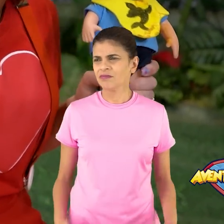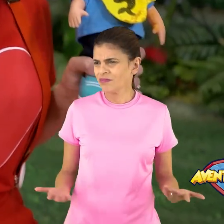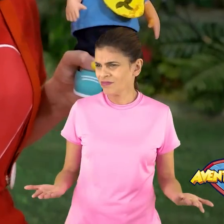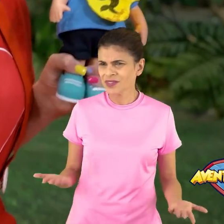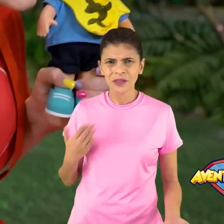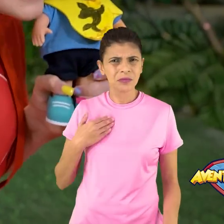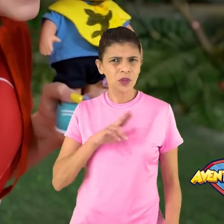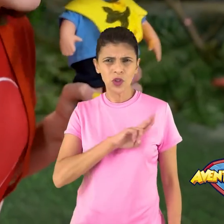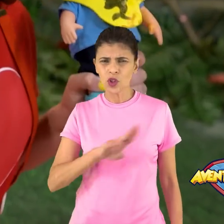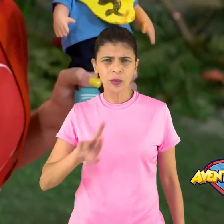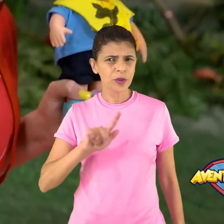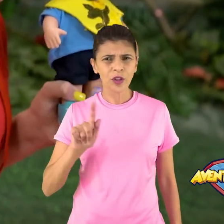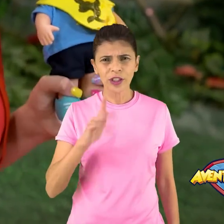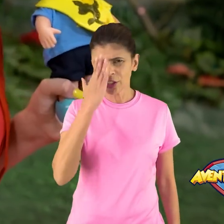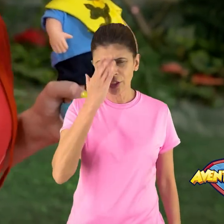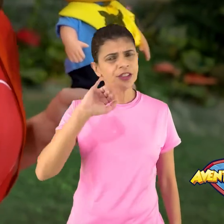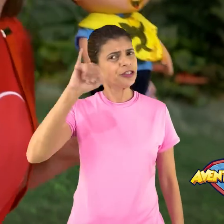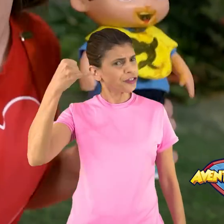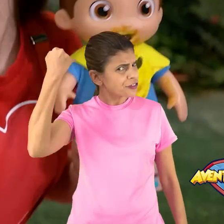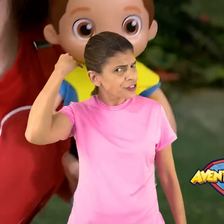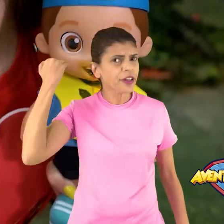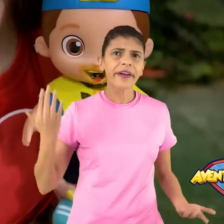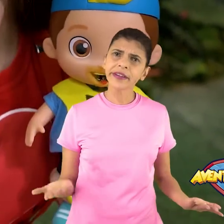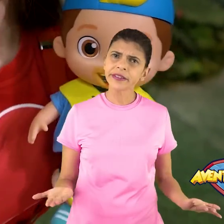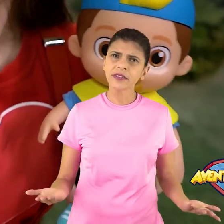Meu nome não é Gi, é Jessie!